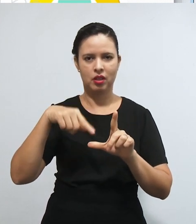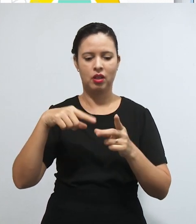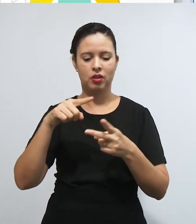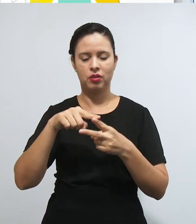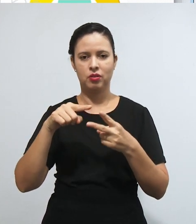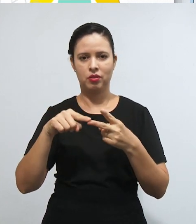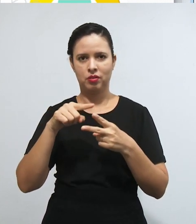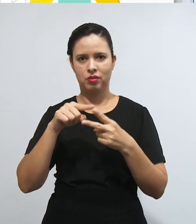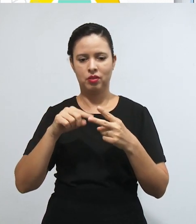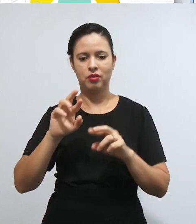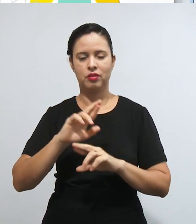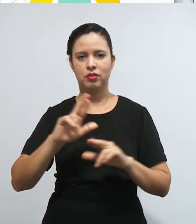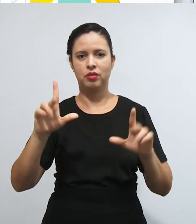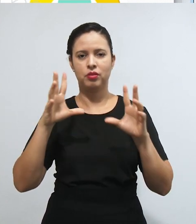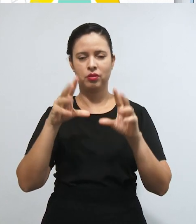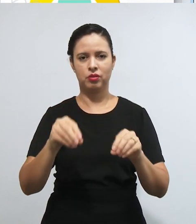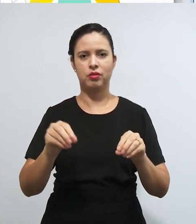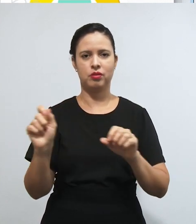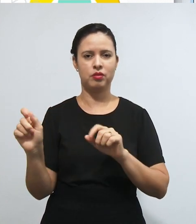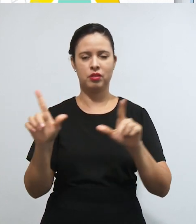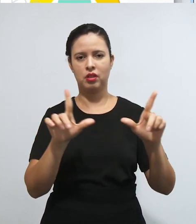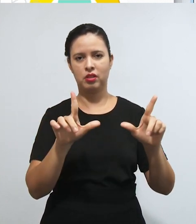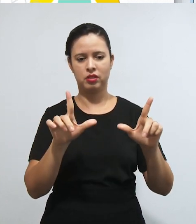que é o diferencial de toda apresentação de slide.